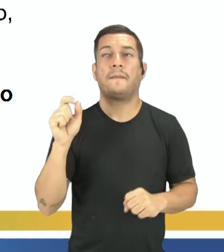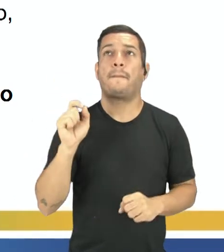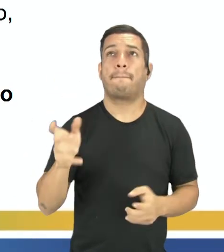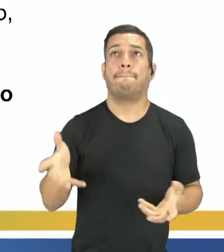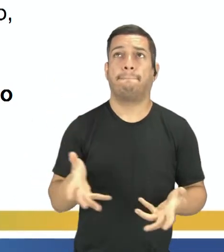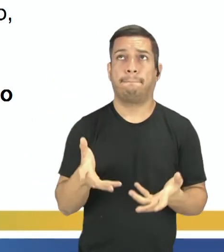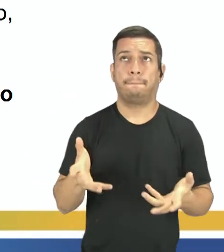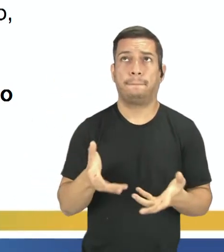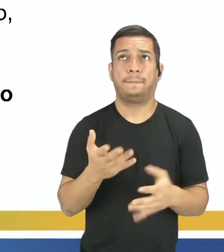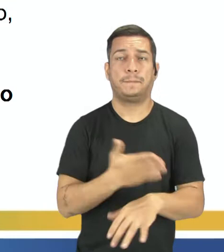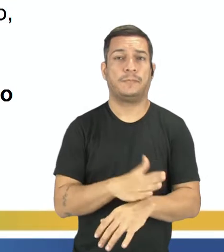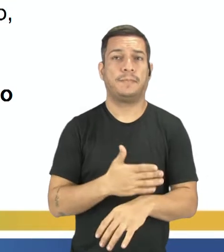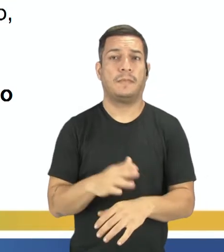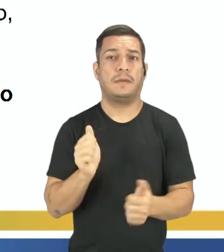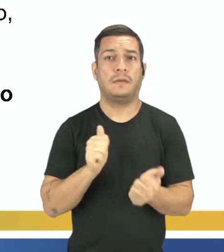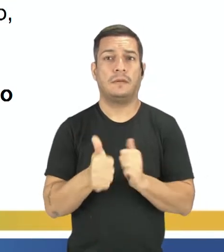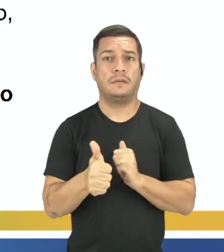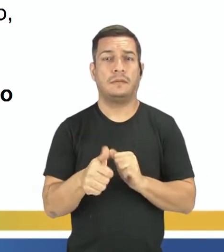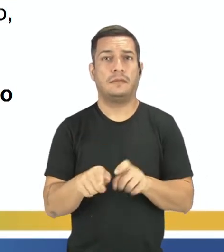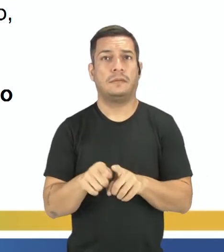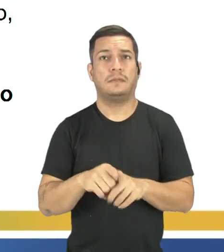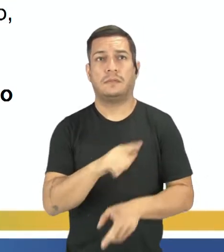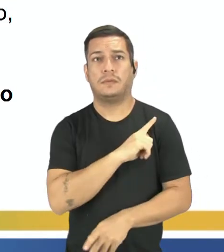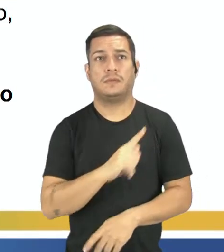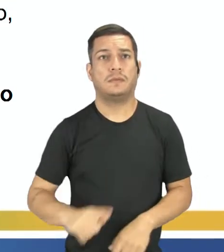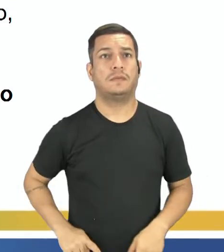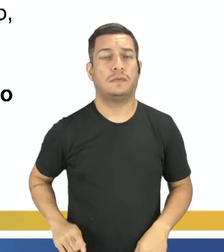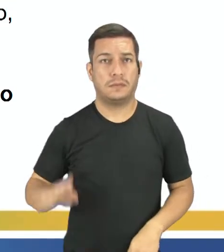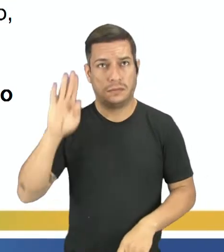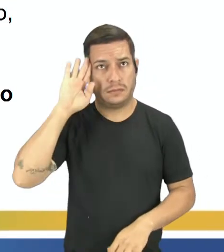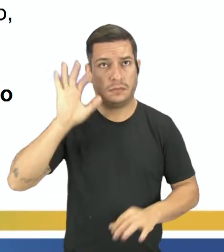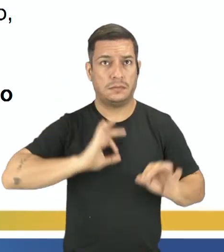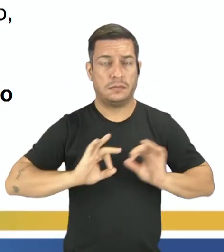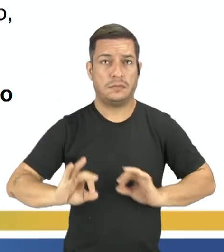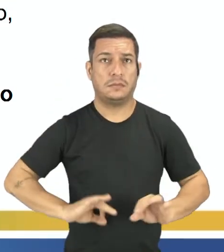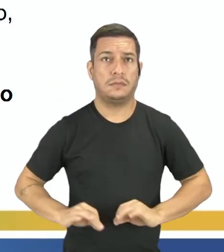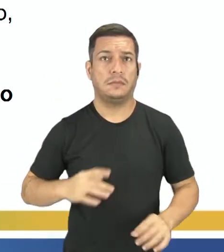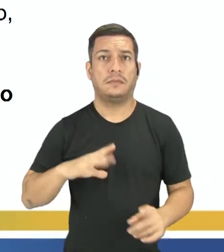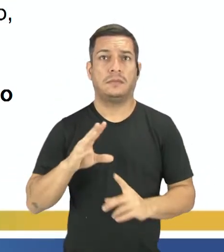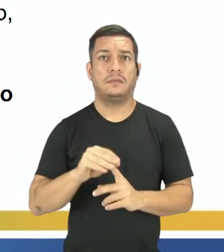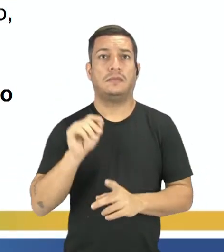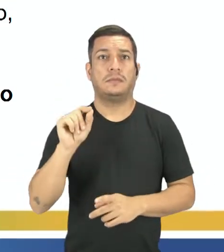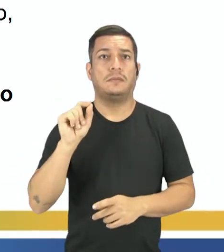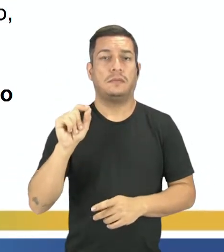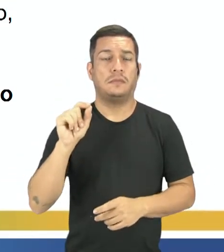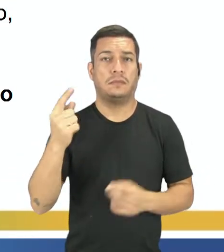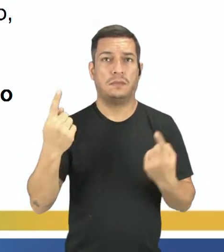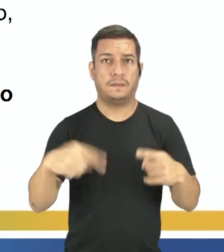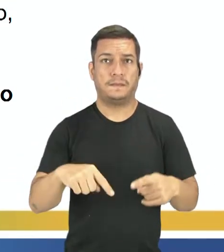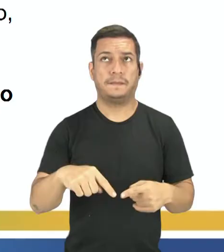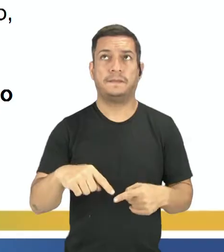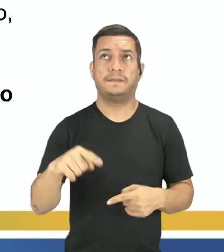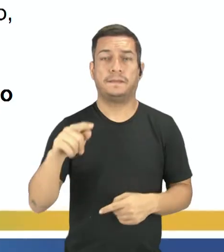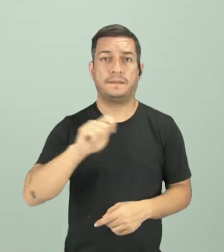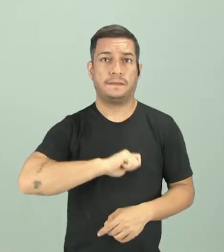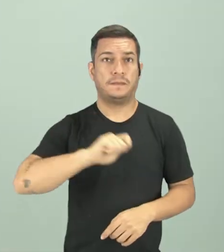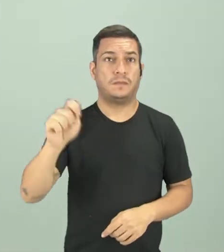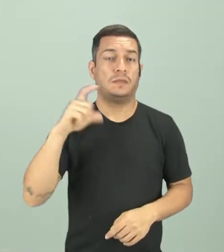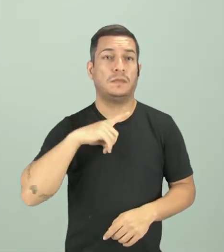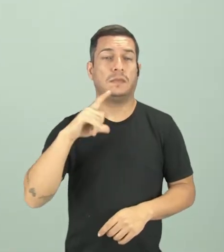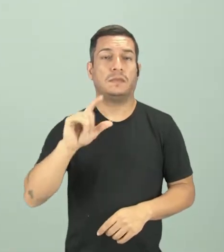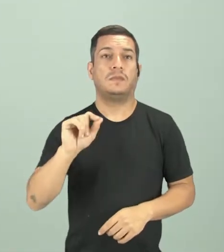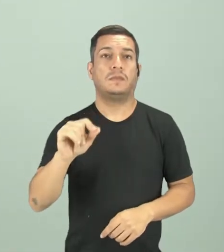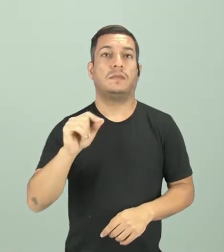das práticas esportivas pelo governo militar, visando competições e o atleta herói. A competitivista, ela tem um pouco